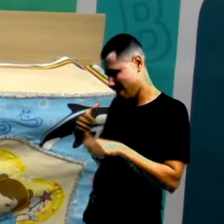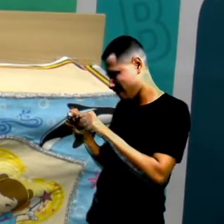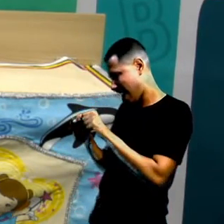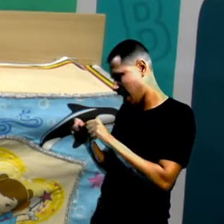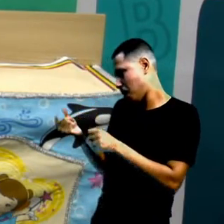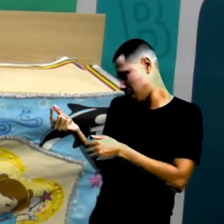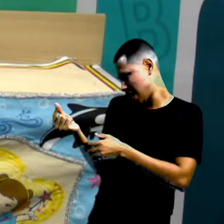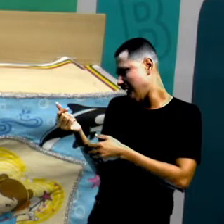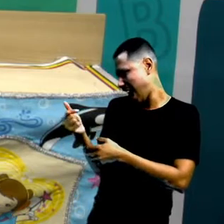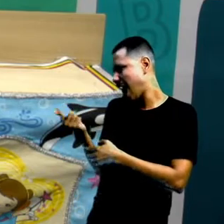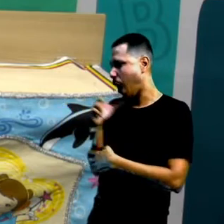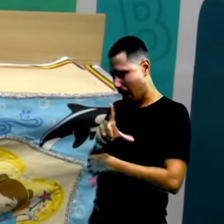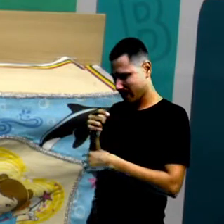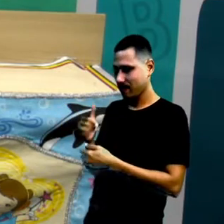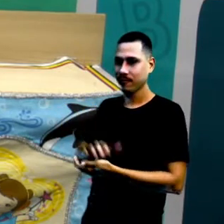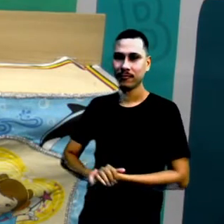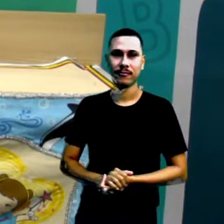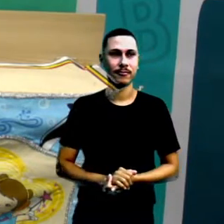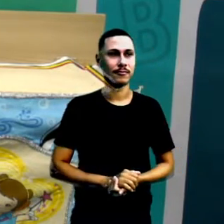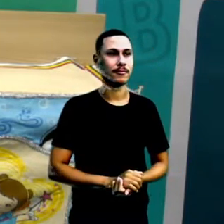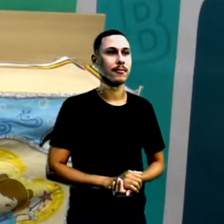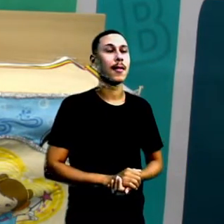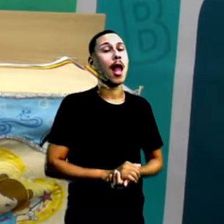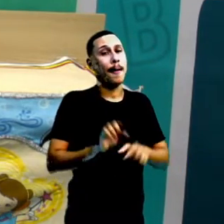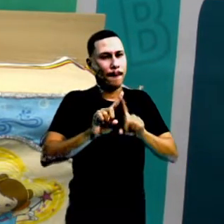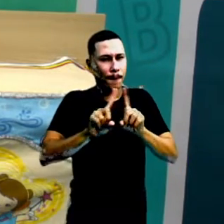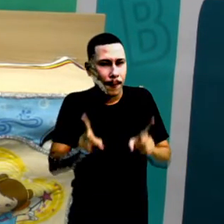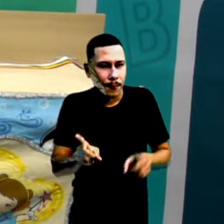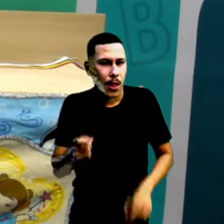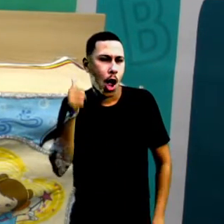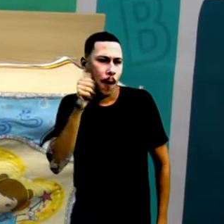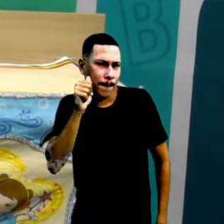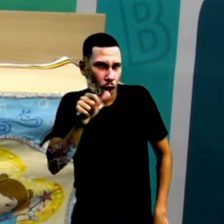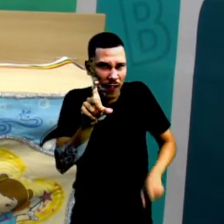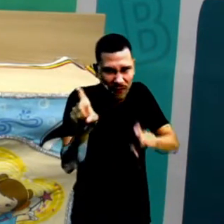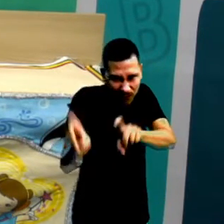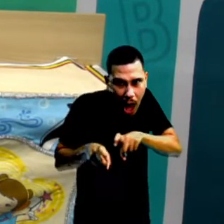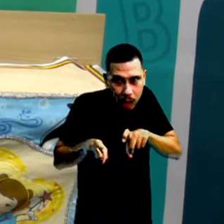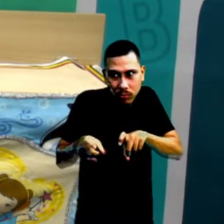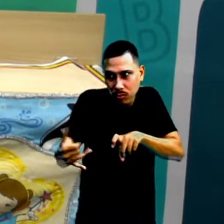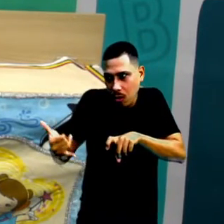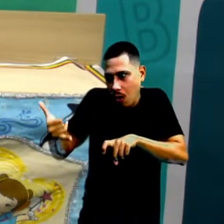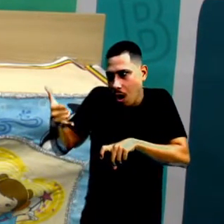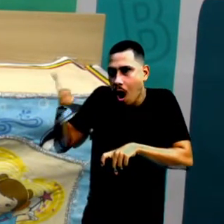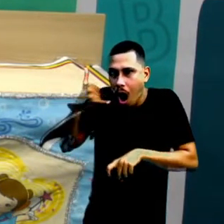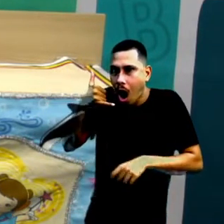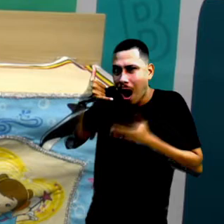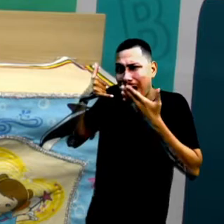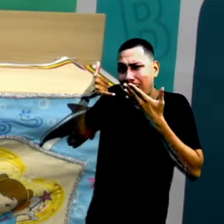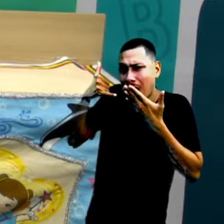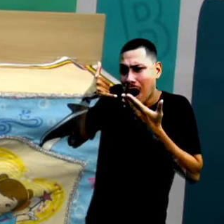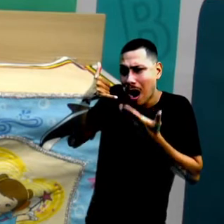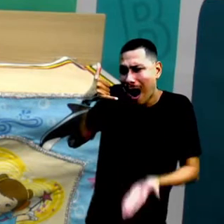vai dar dinheiro vai realmente a mulher do fazendeiro pegou o telefone e